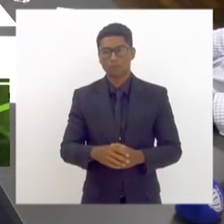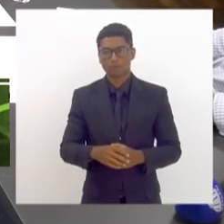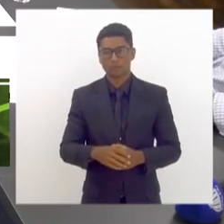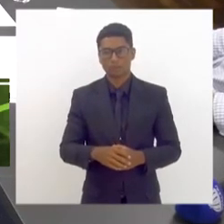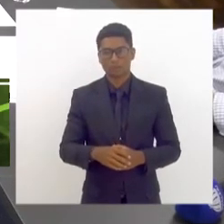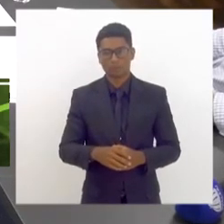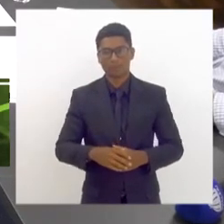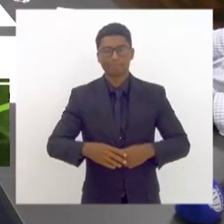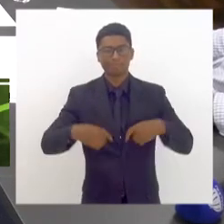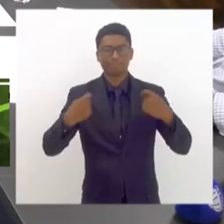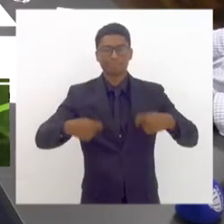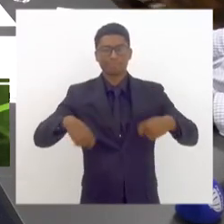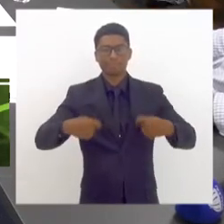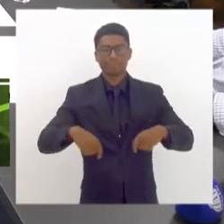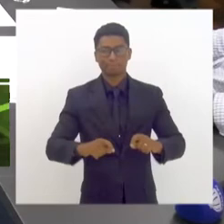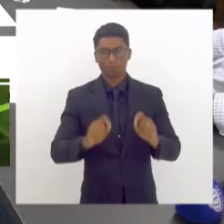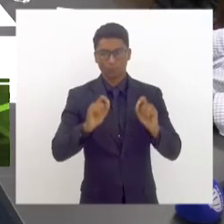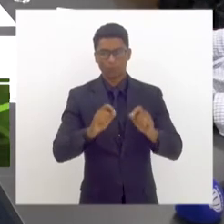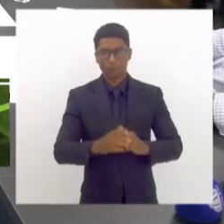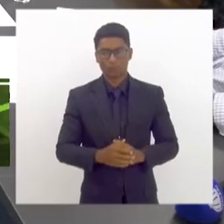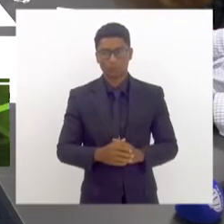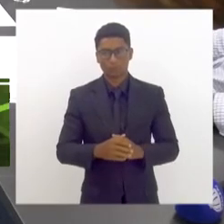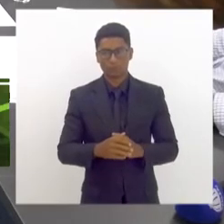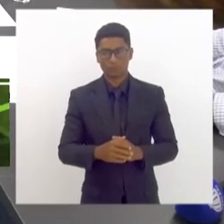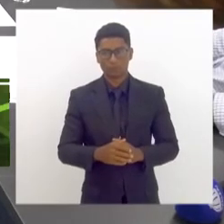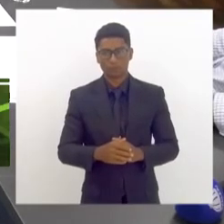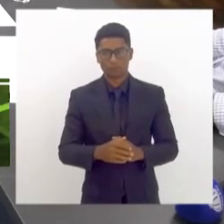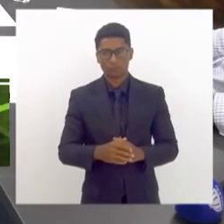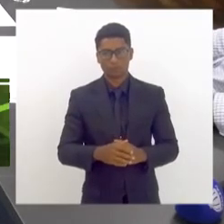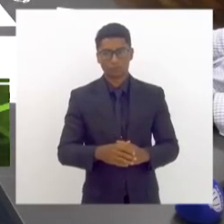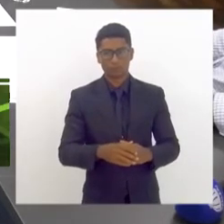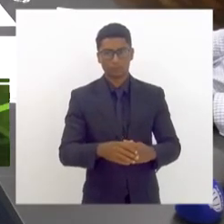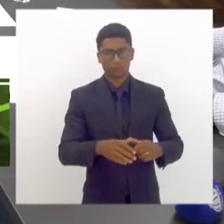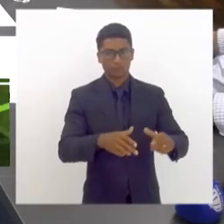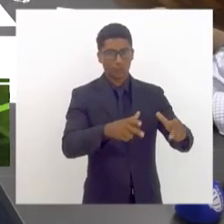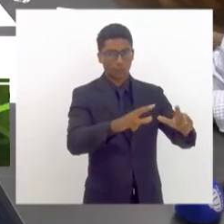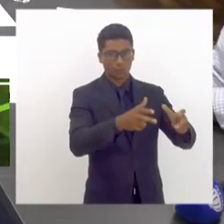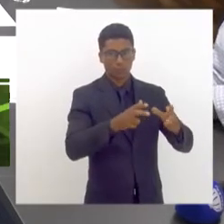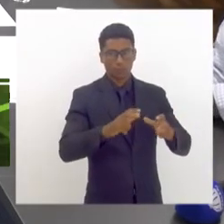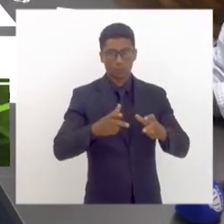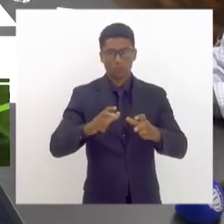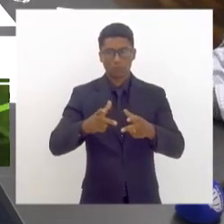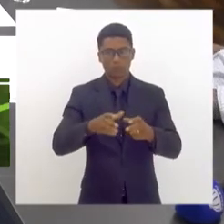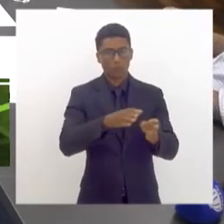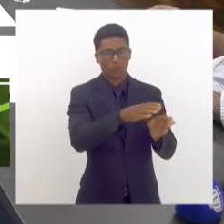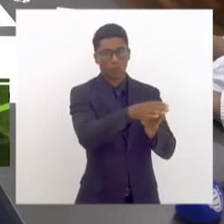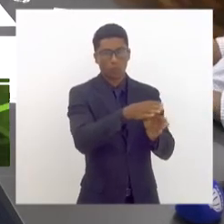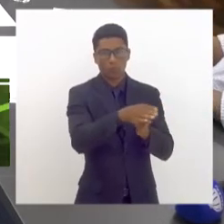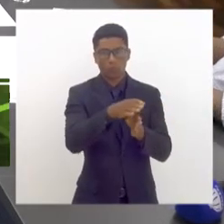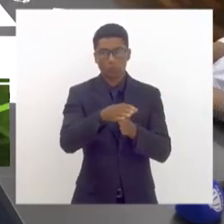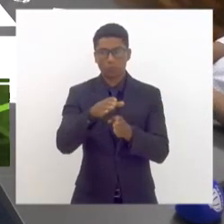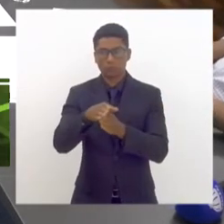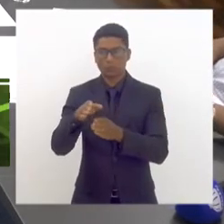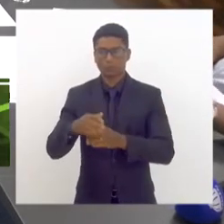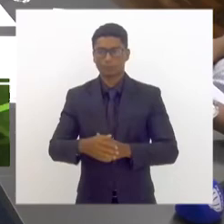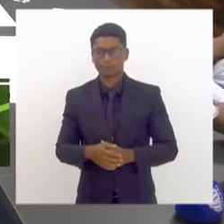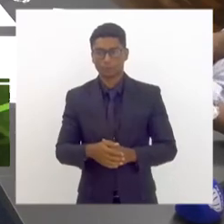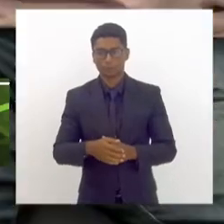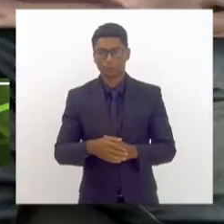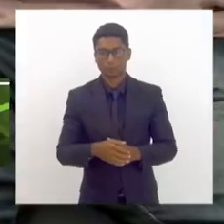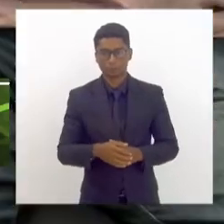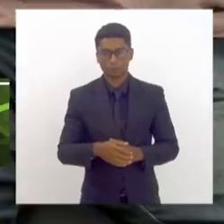necessidade de que esses órgãos, como os conselhos, colegiado, né, que preza e que